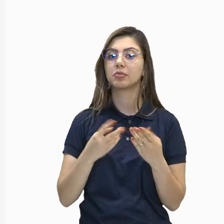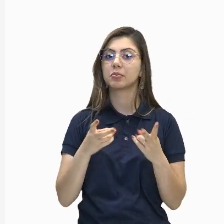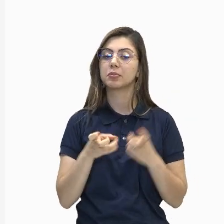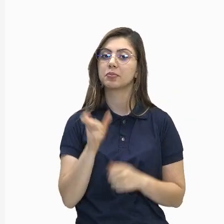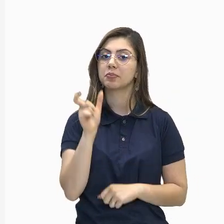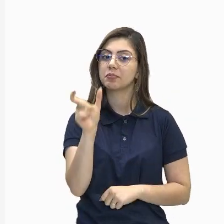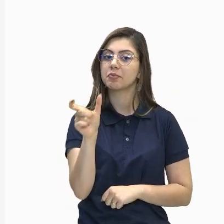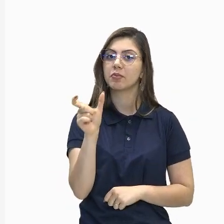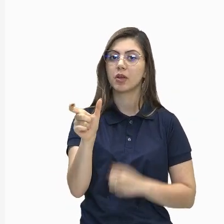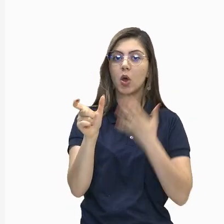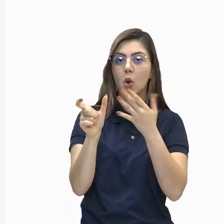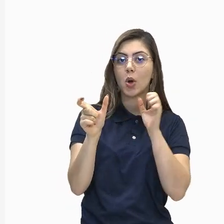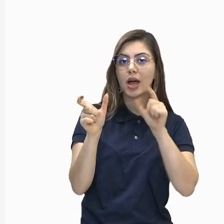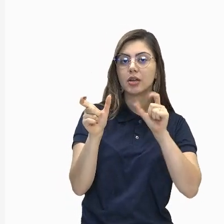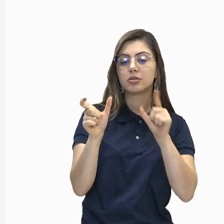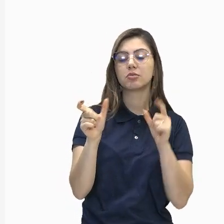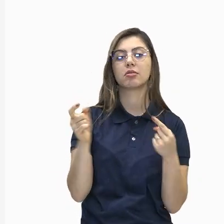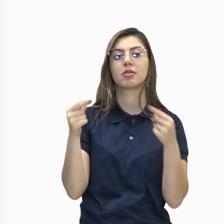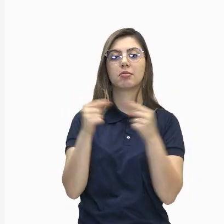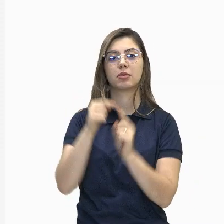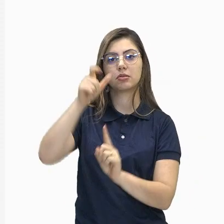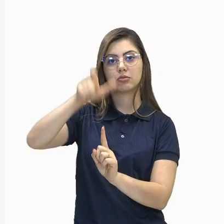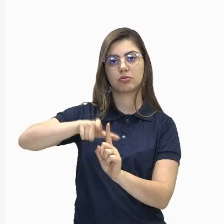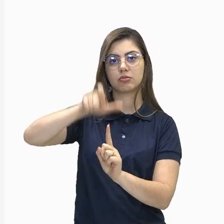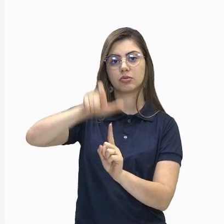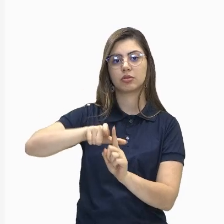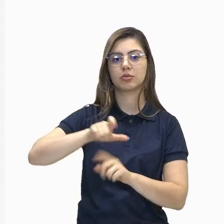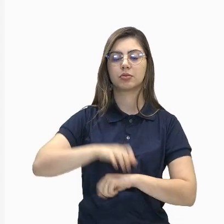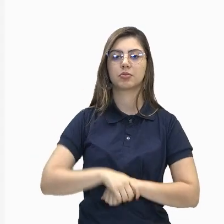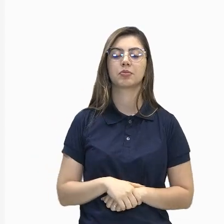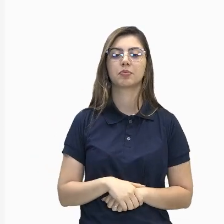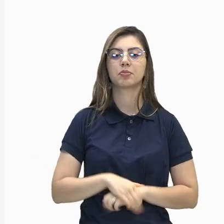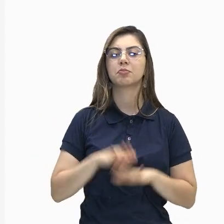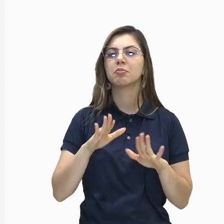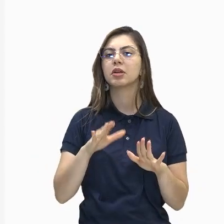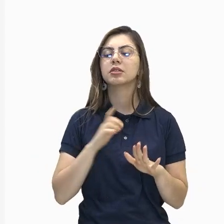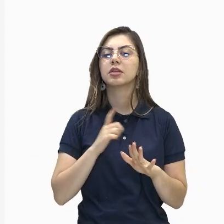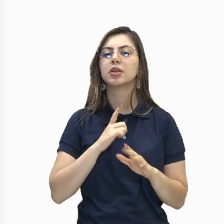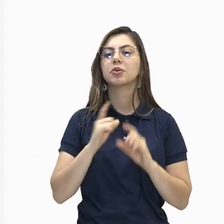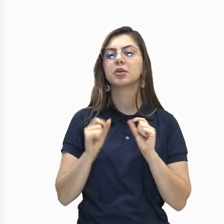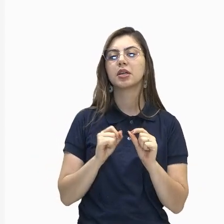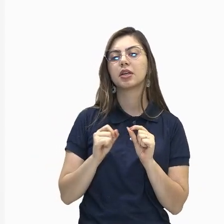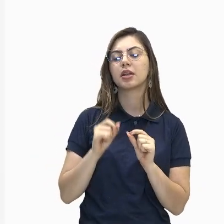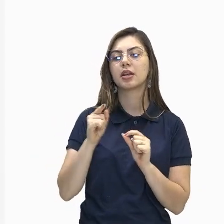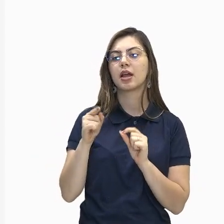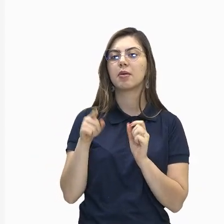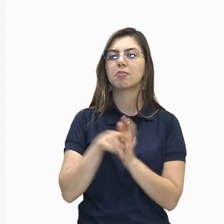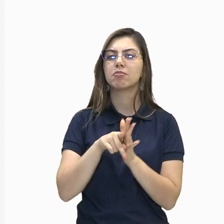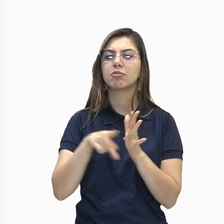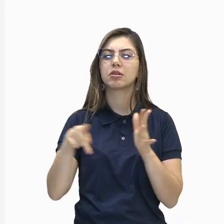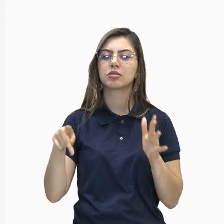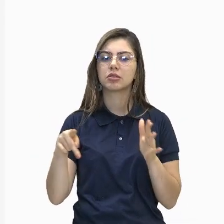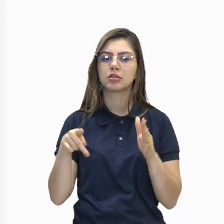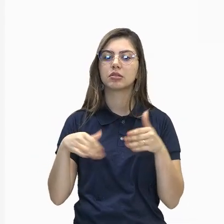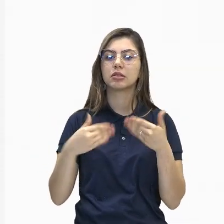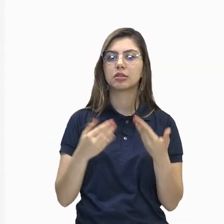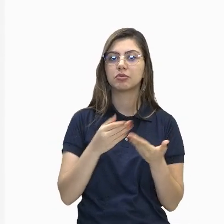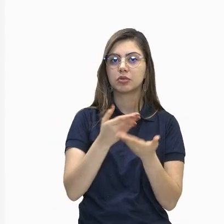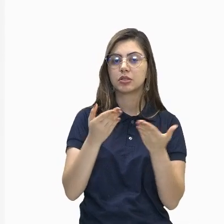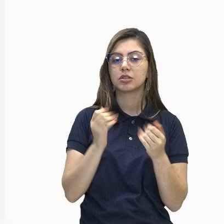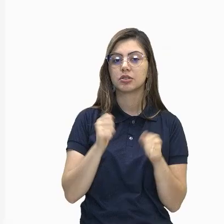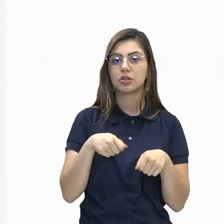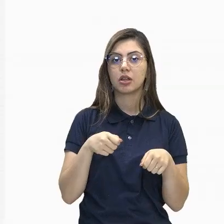aqui, é o nosso sujeito. E o predicado? O predicado, pessoal, é muito simples. Depois que você identificou o